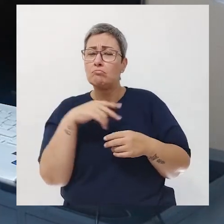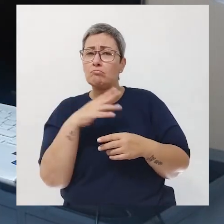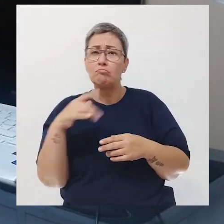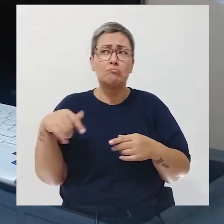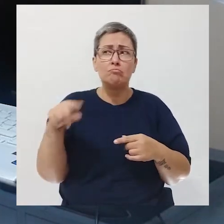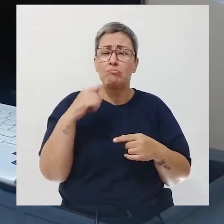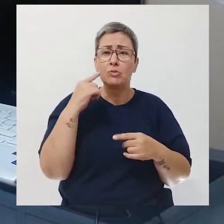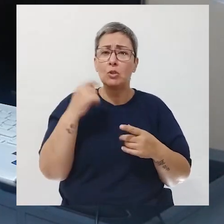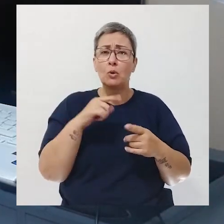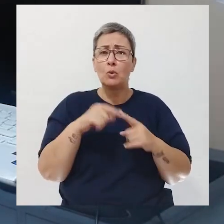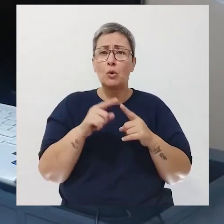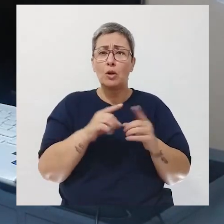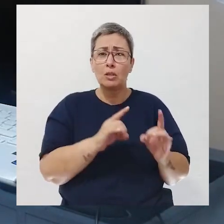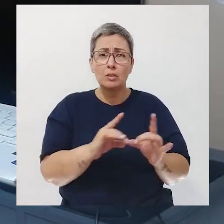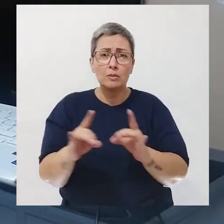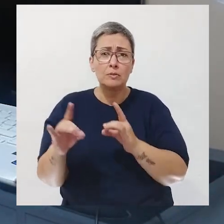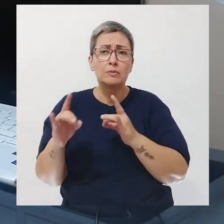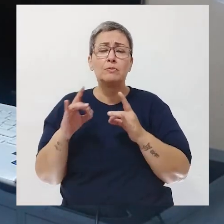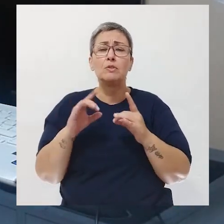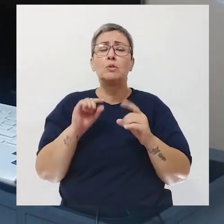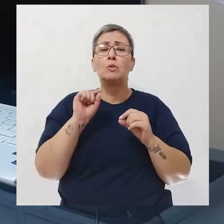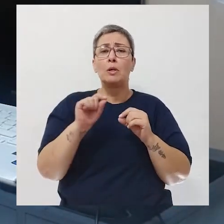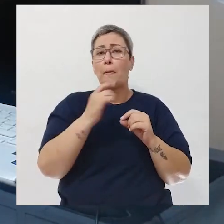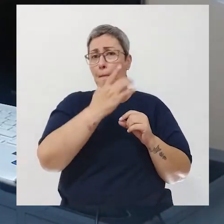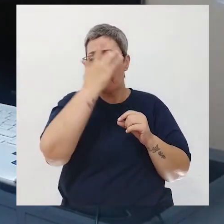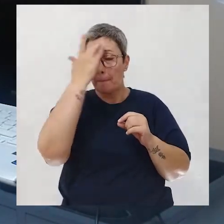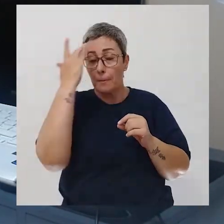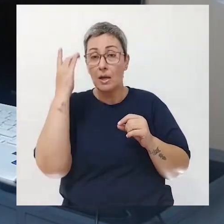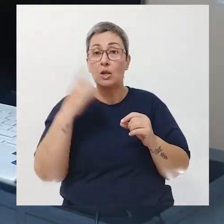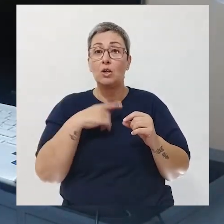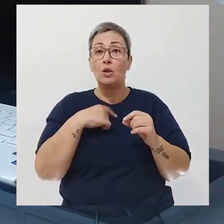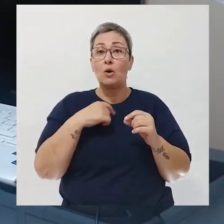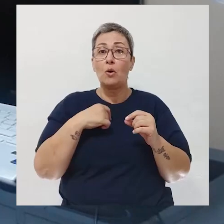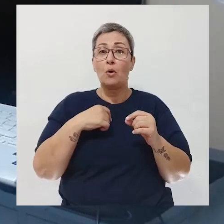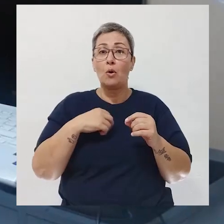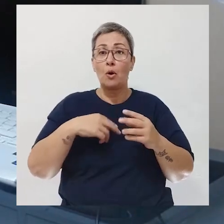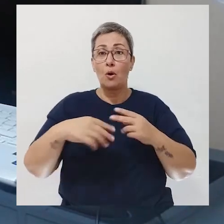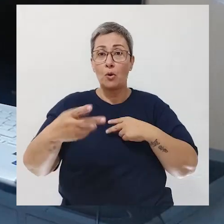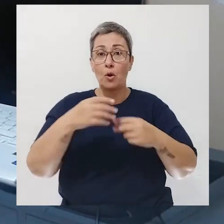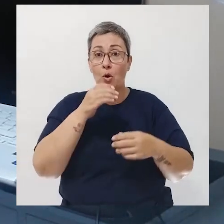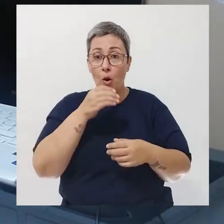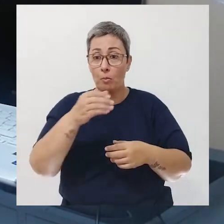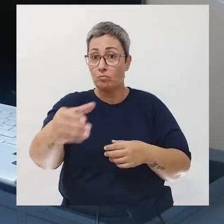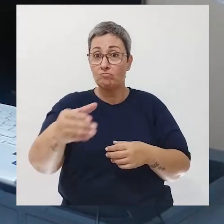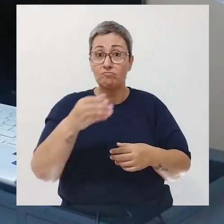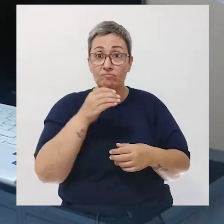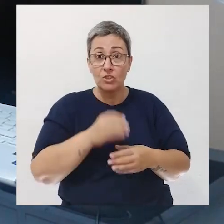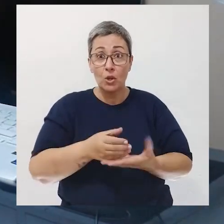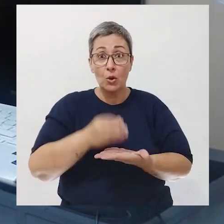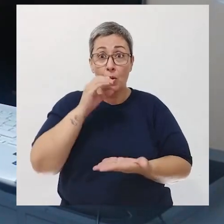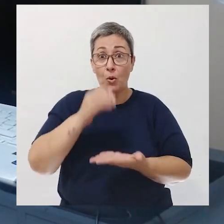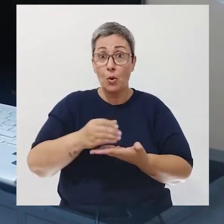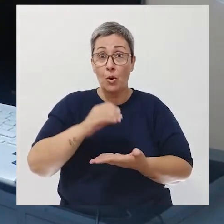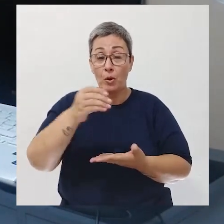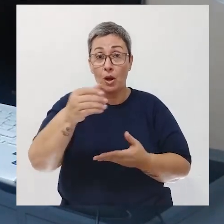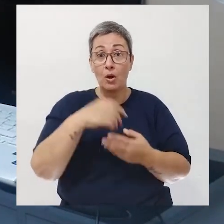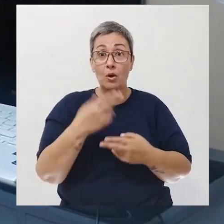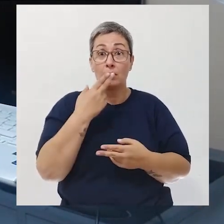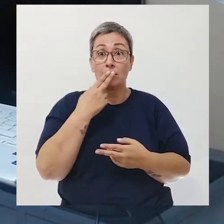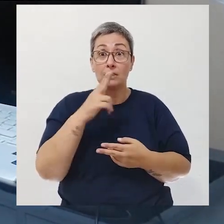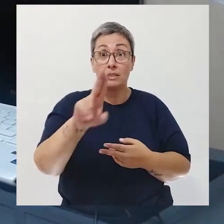você anda, na sua rotina do dia a dia, pessoas compartilhando copos,